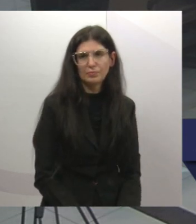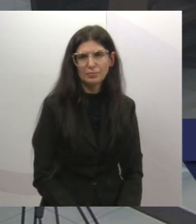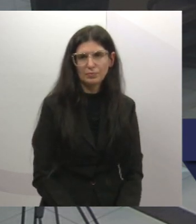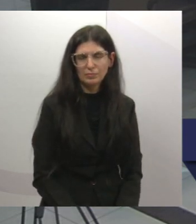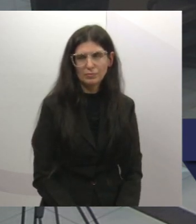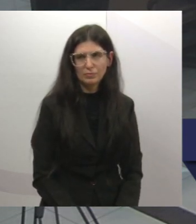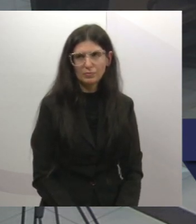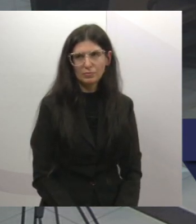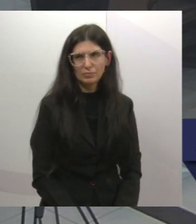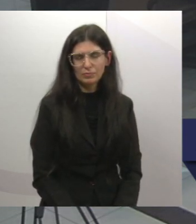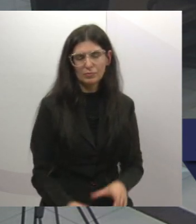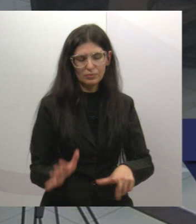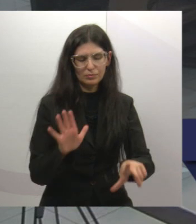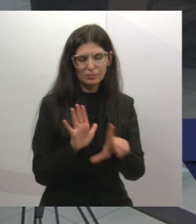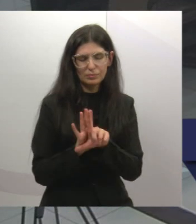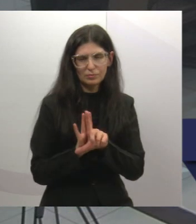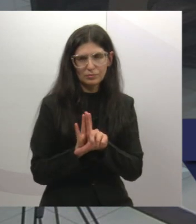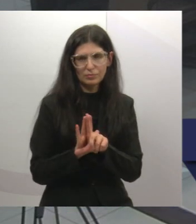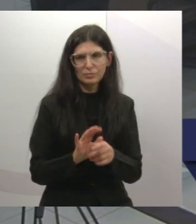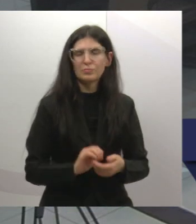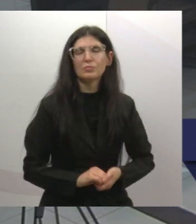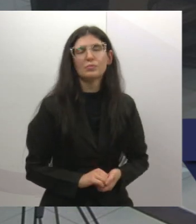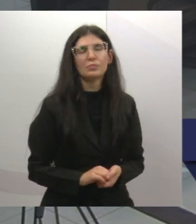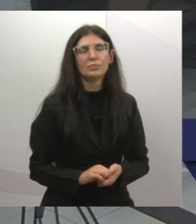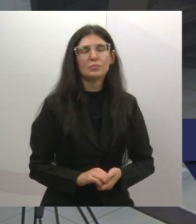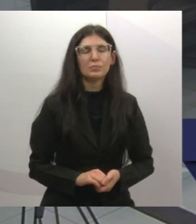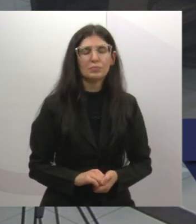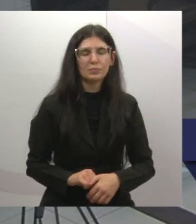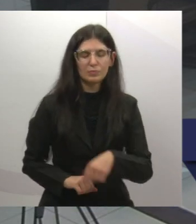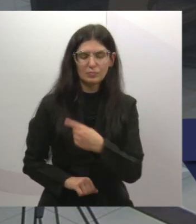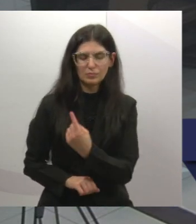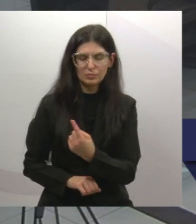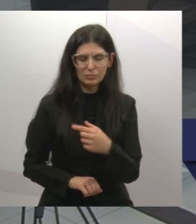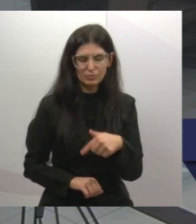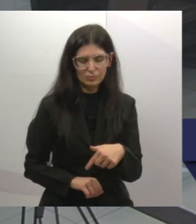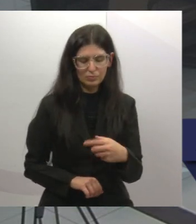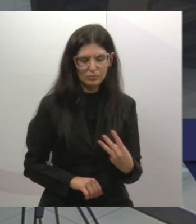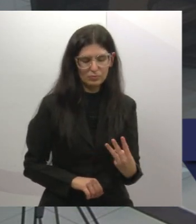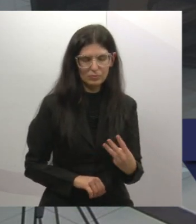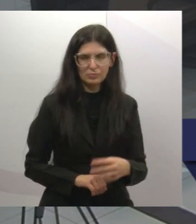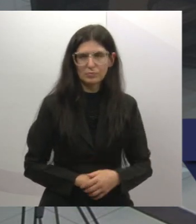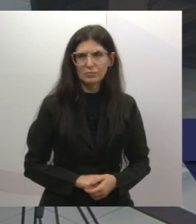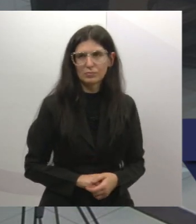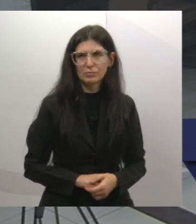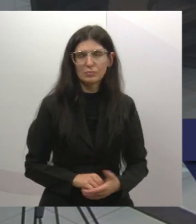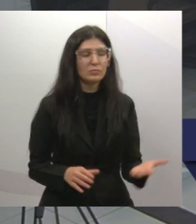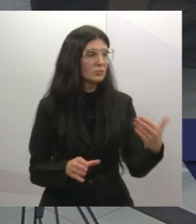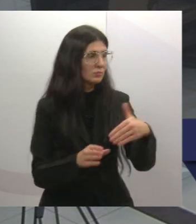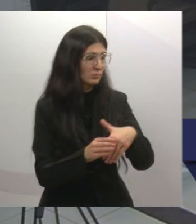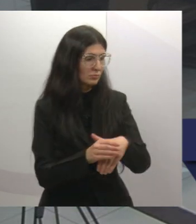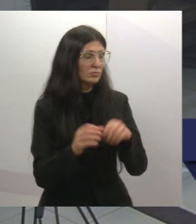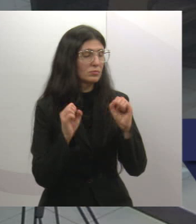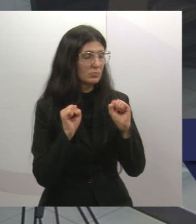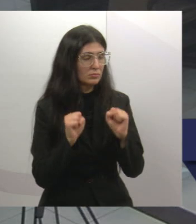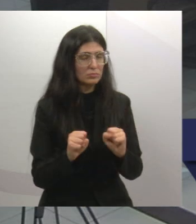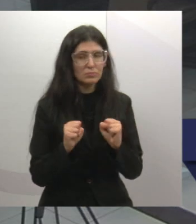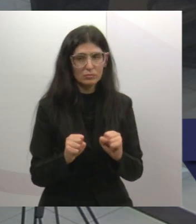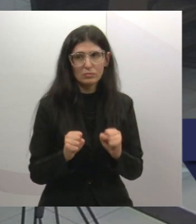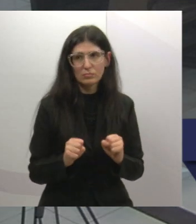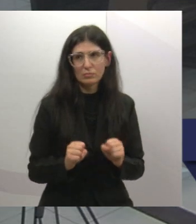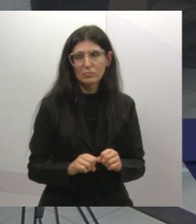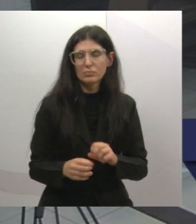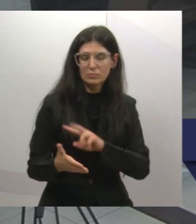Aqui, ó, é a lei complementar número 173, quem quiser anotar, para depois fazer uma leitura